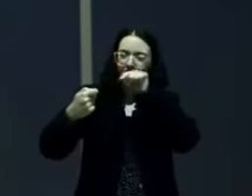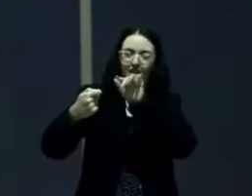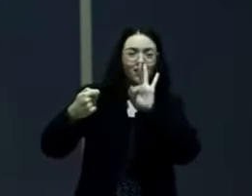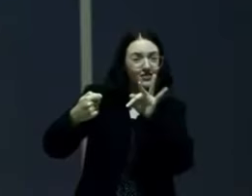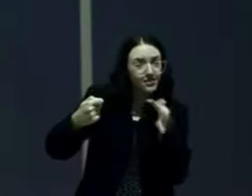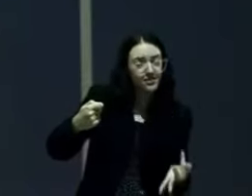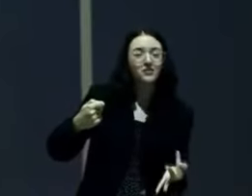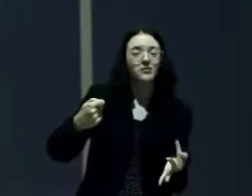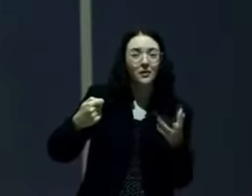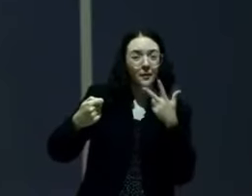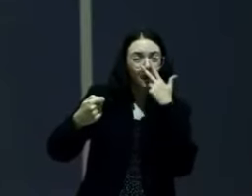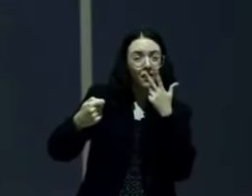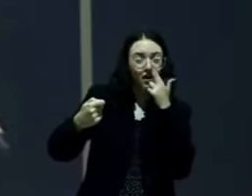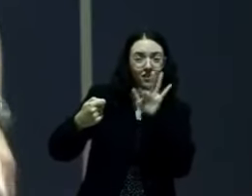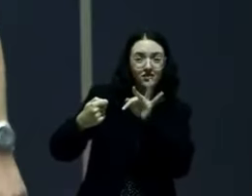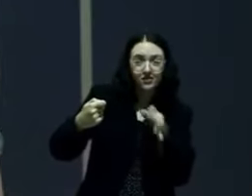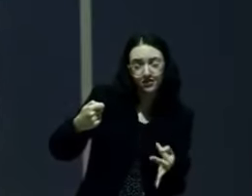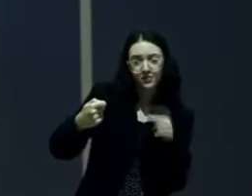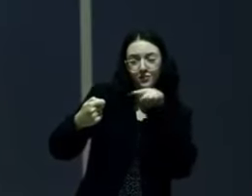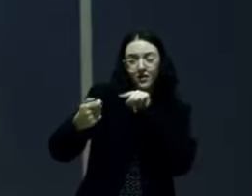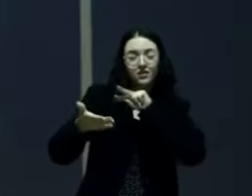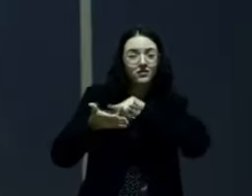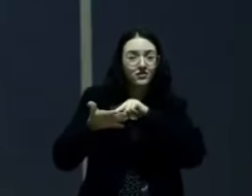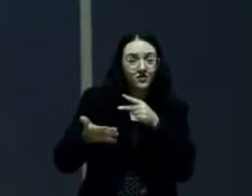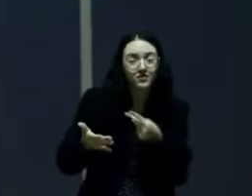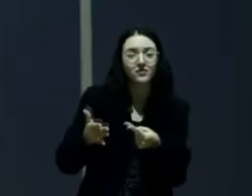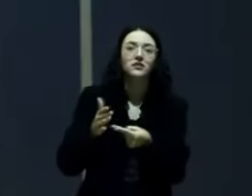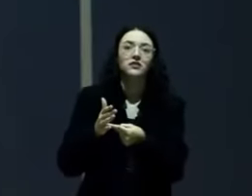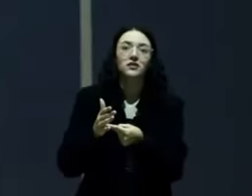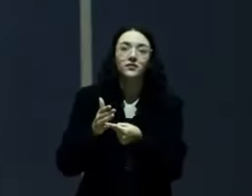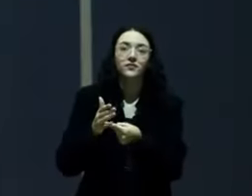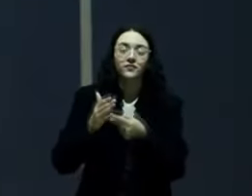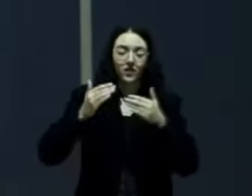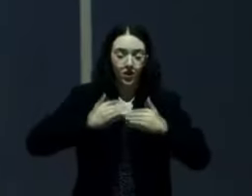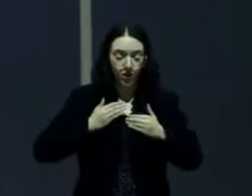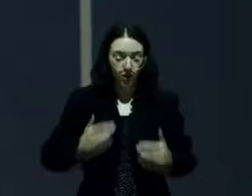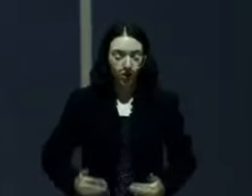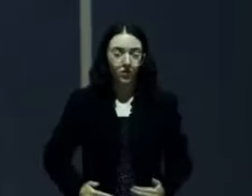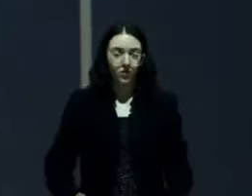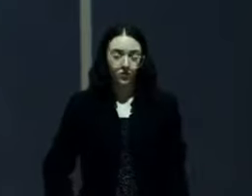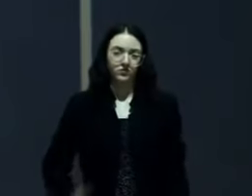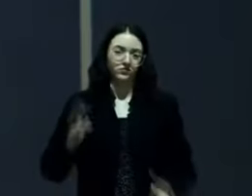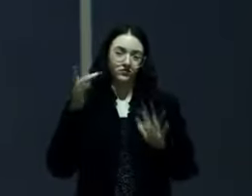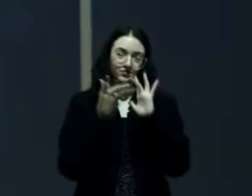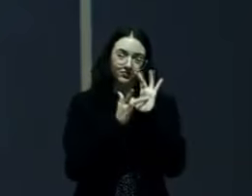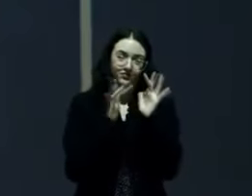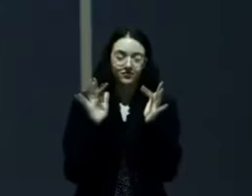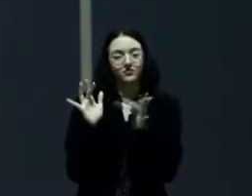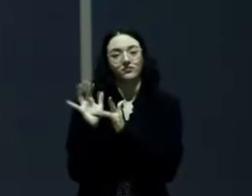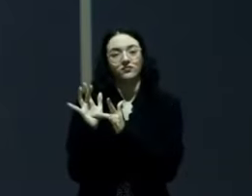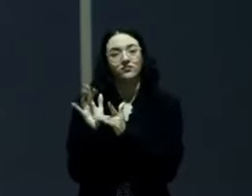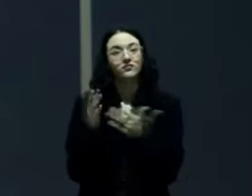ele simboliza o que muitos não entendem. Ele simboliza o corpo do meu Jesus. E